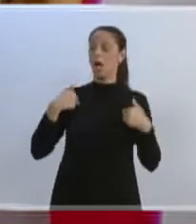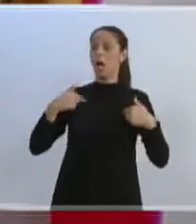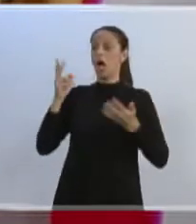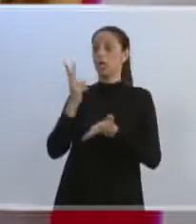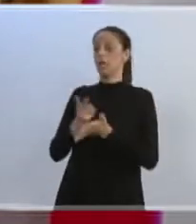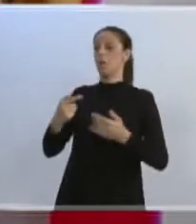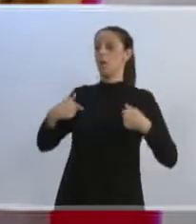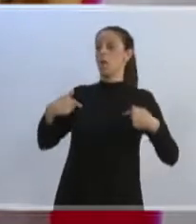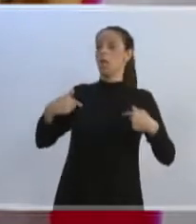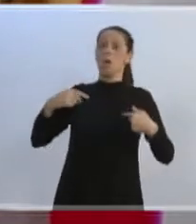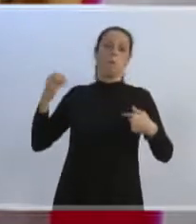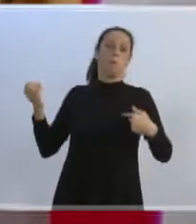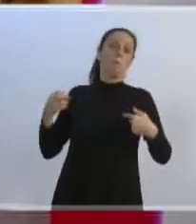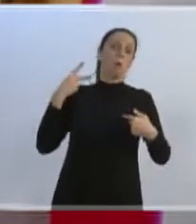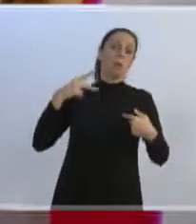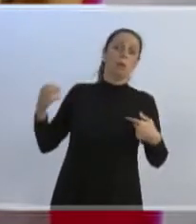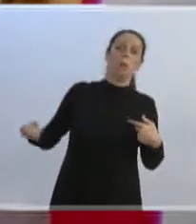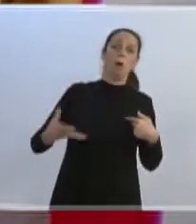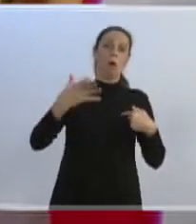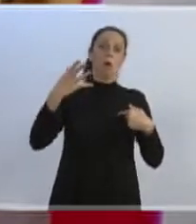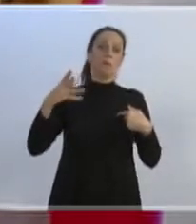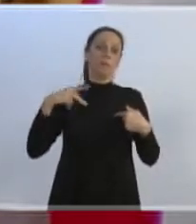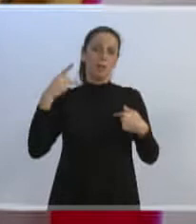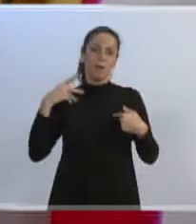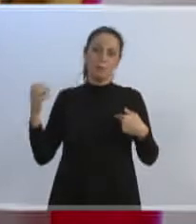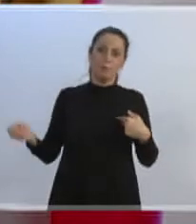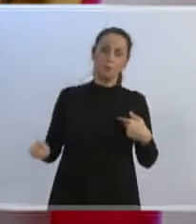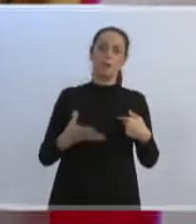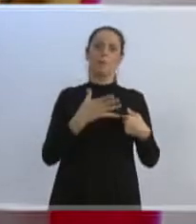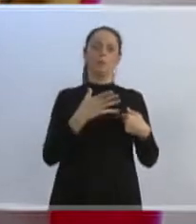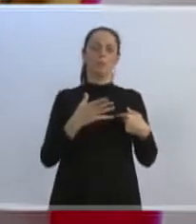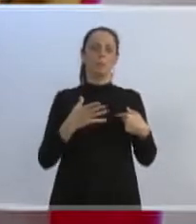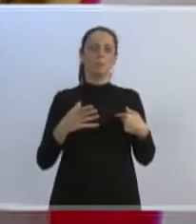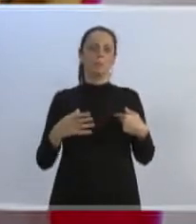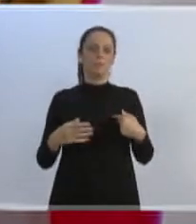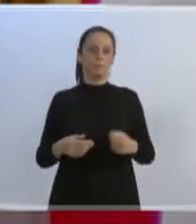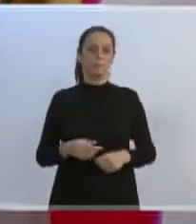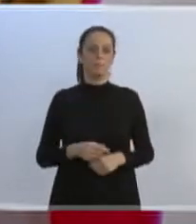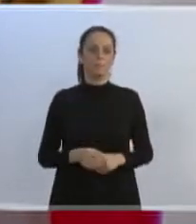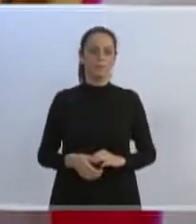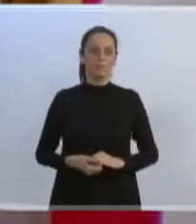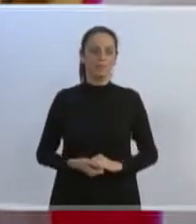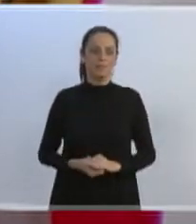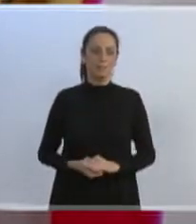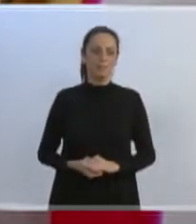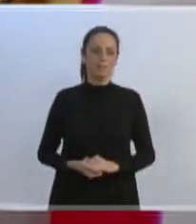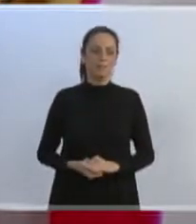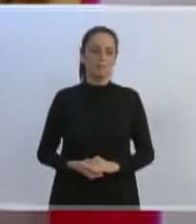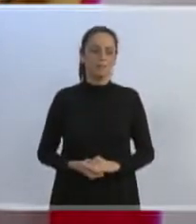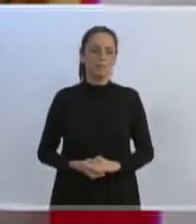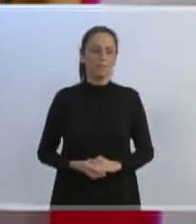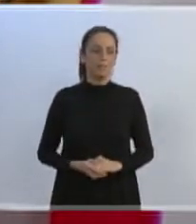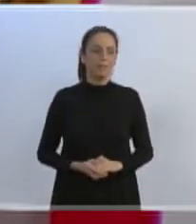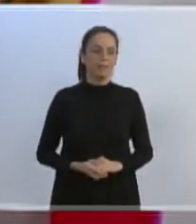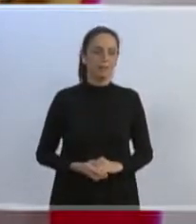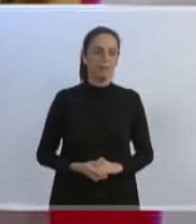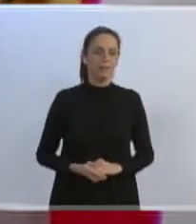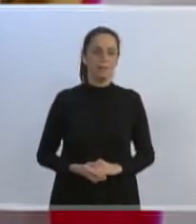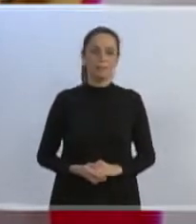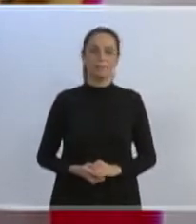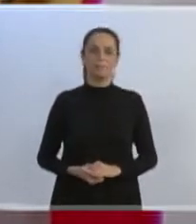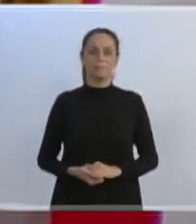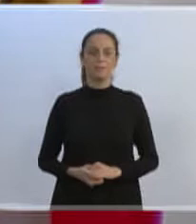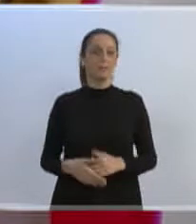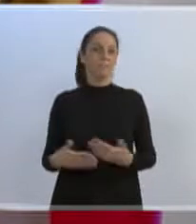vereador Bruno. Política nova. Veio para fazer política nova. Então, eu não posso entender que o nobre parlamentar vem com